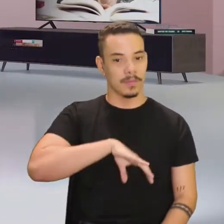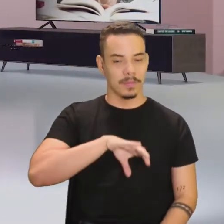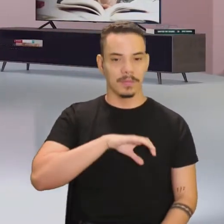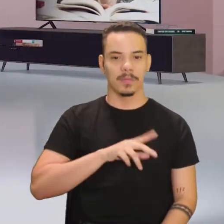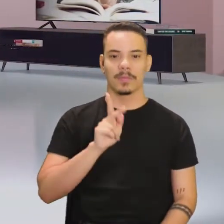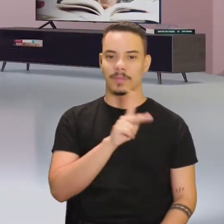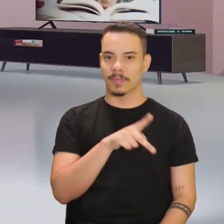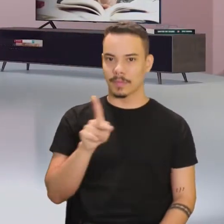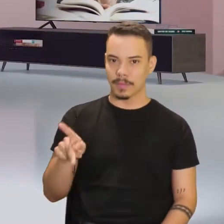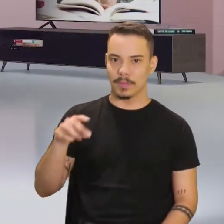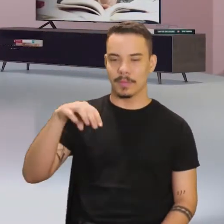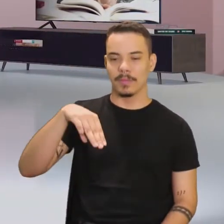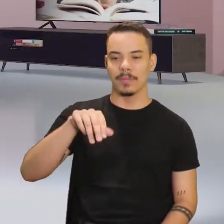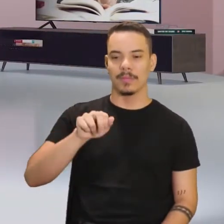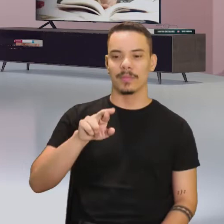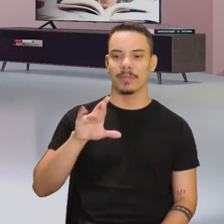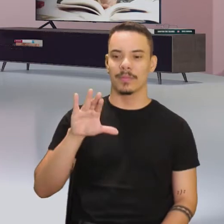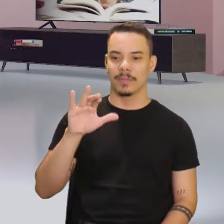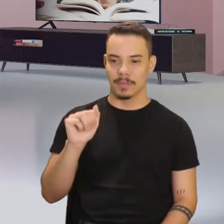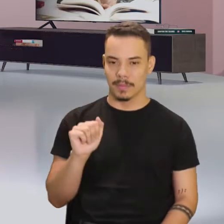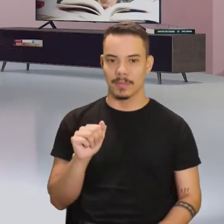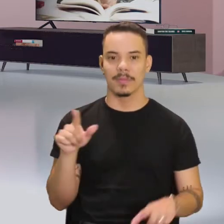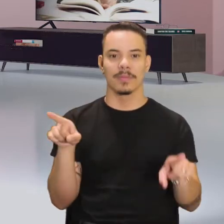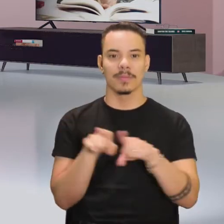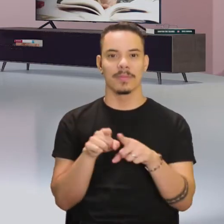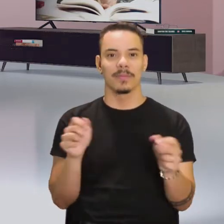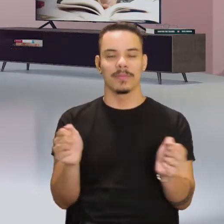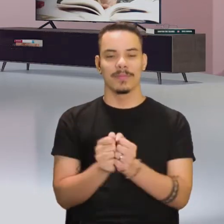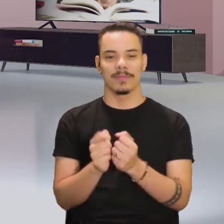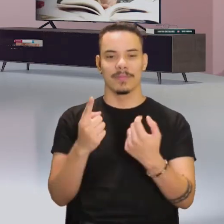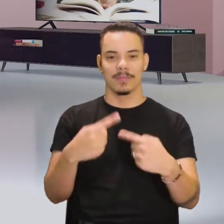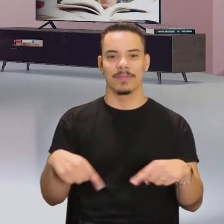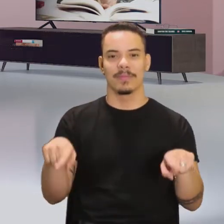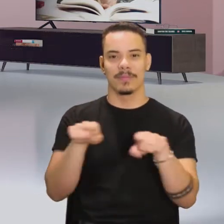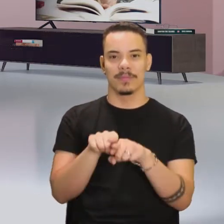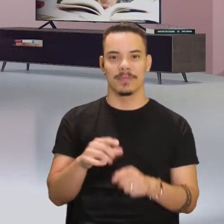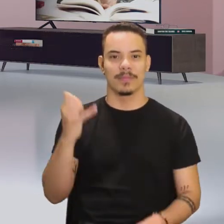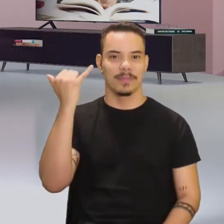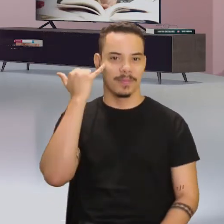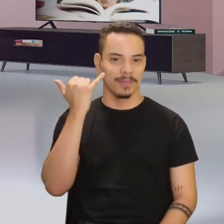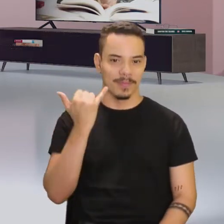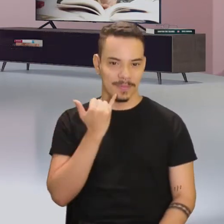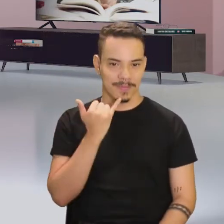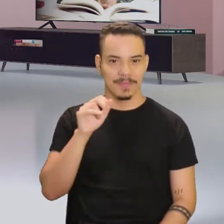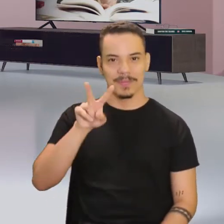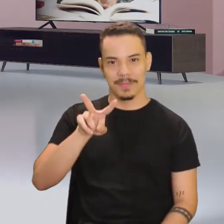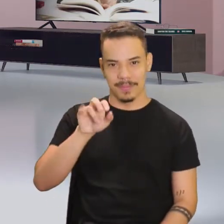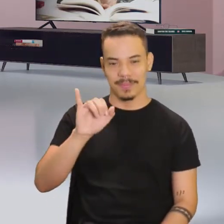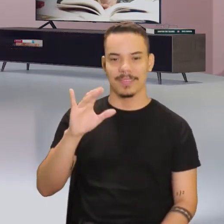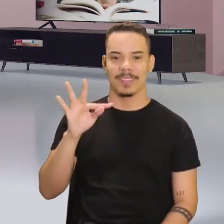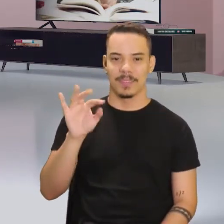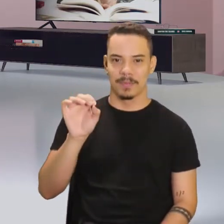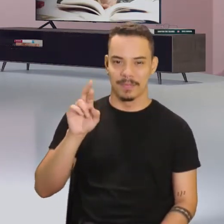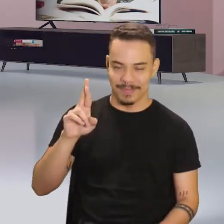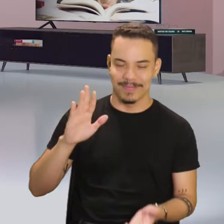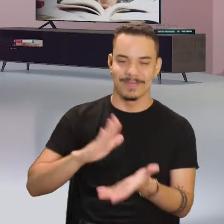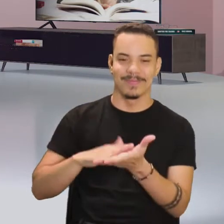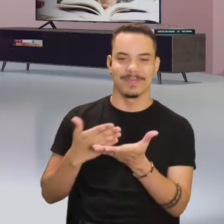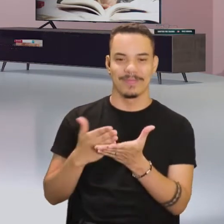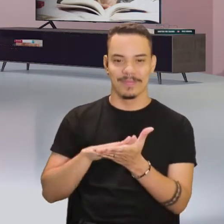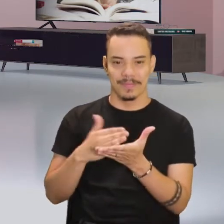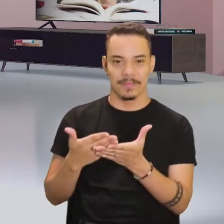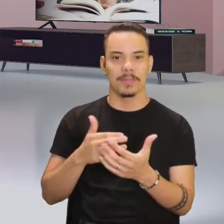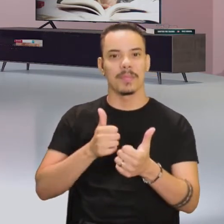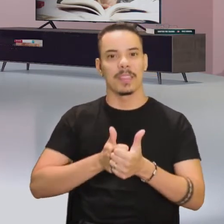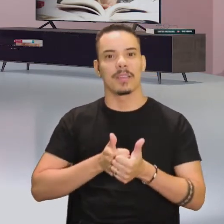Professora Márcia Ramos Martins e o meu parceiro Victor Olha só o nosso amado aí entendeu